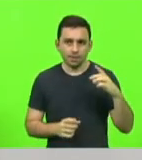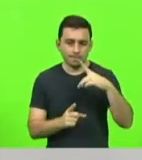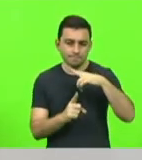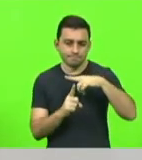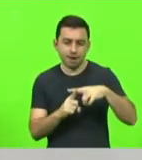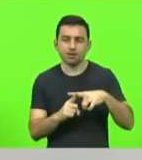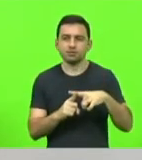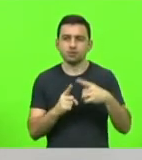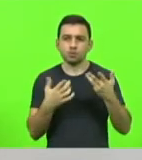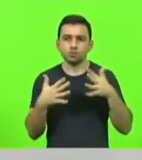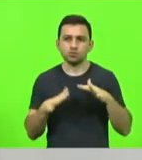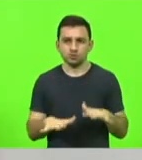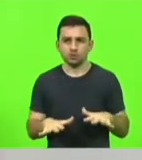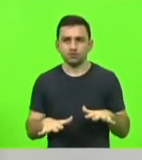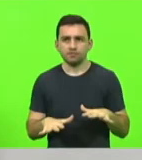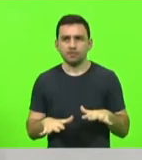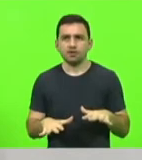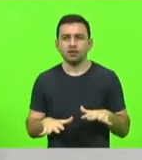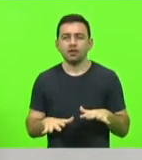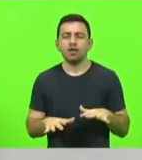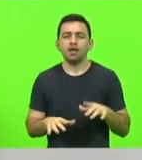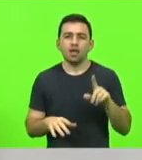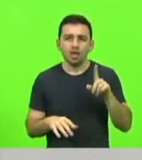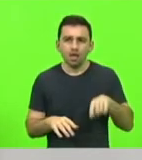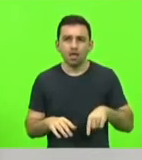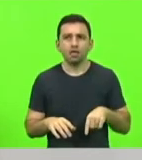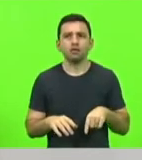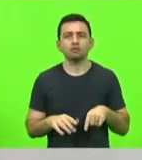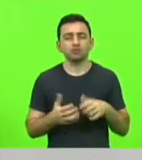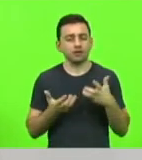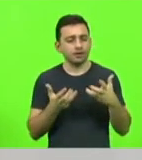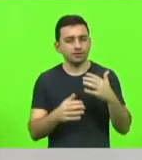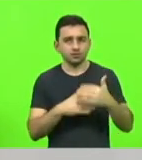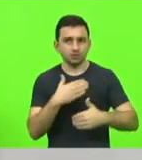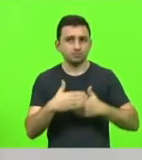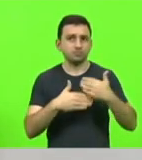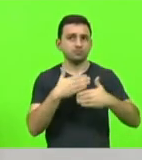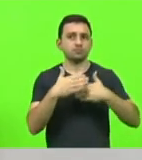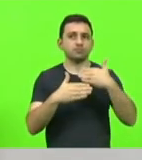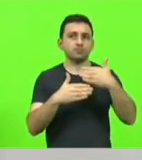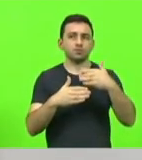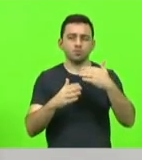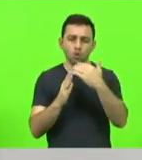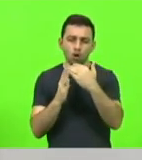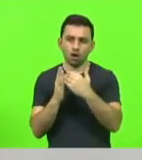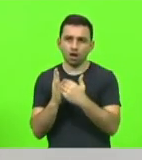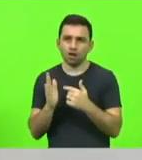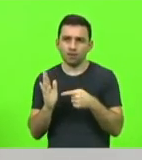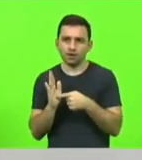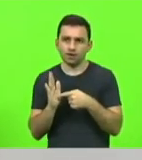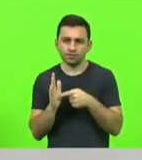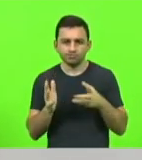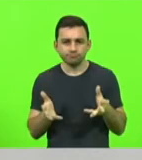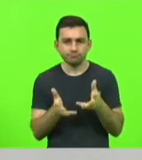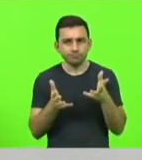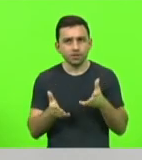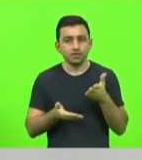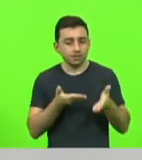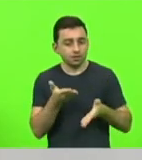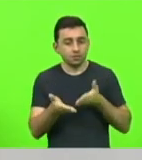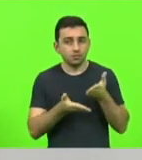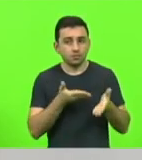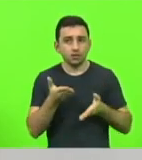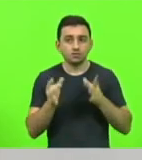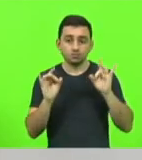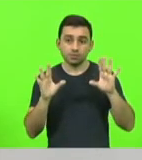programa Instrumentalizar para Desenvolver é um programa cujo objetivo é de fomentar o atendimento